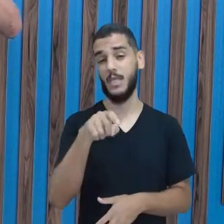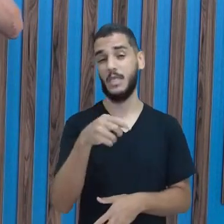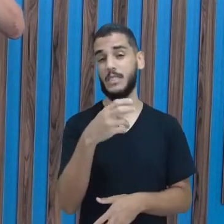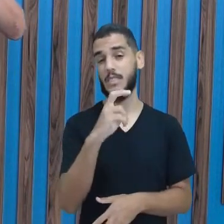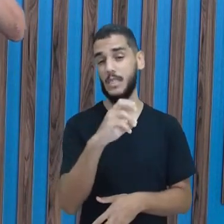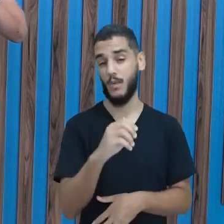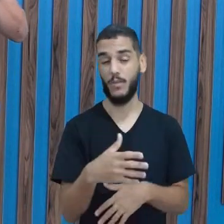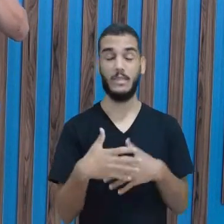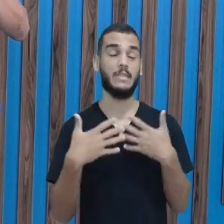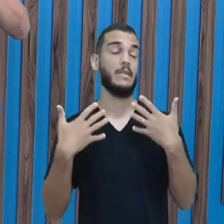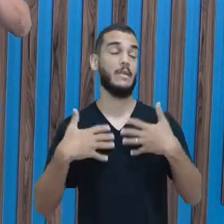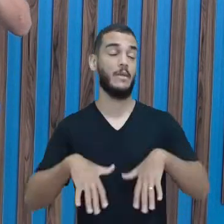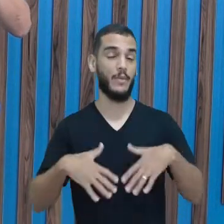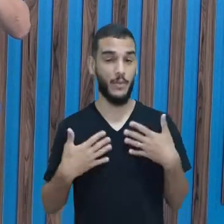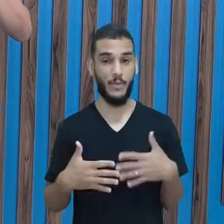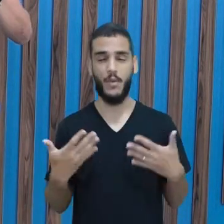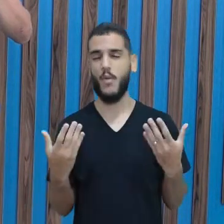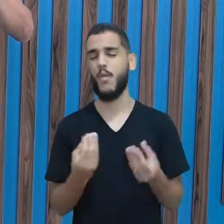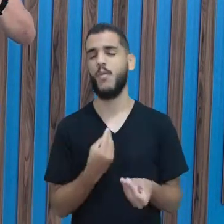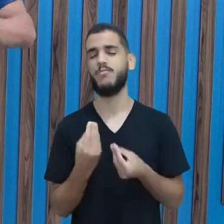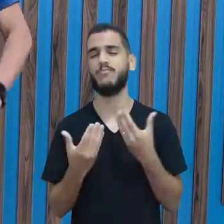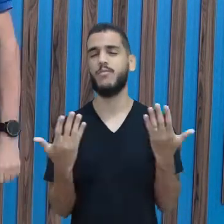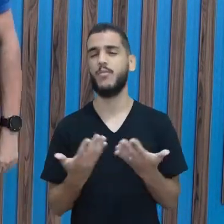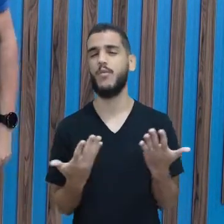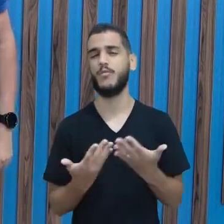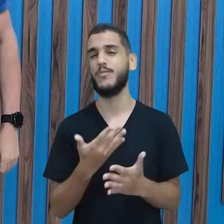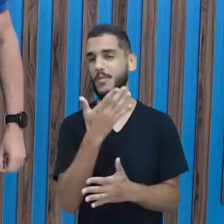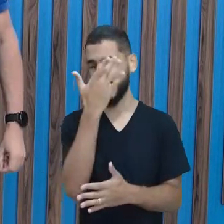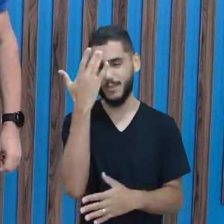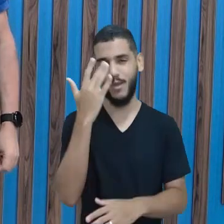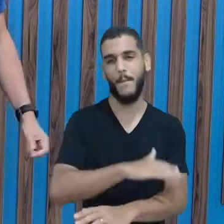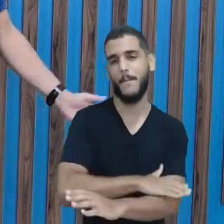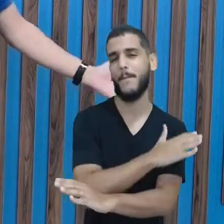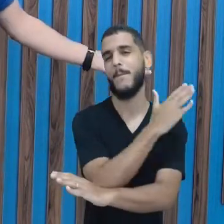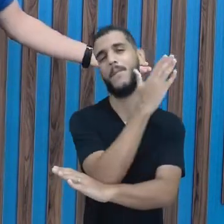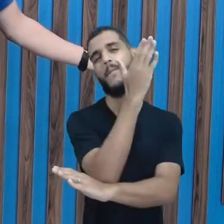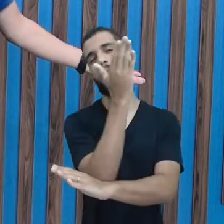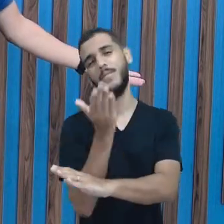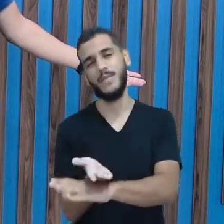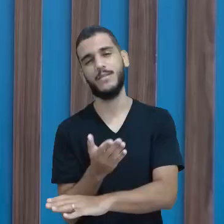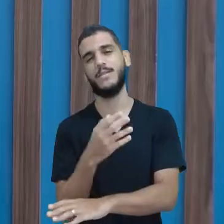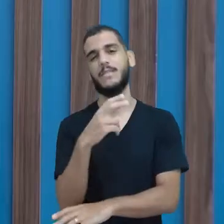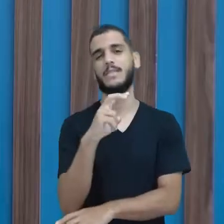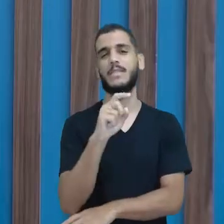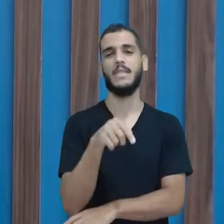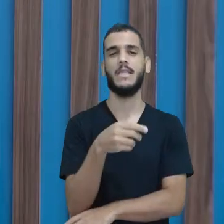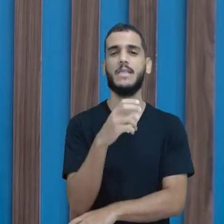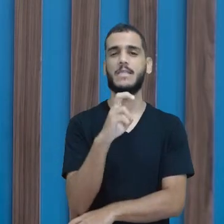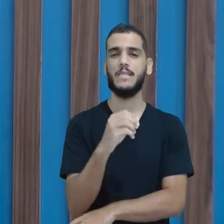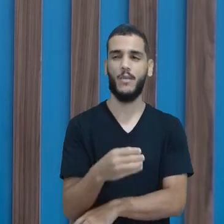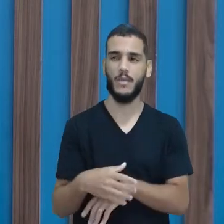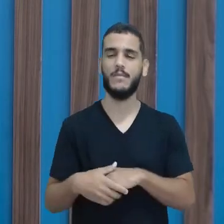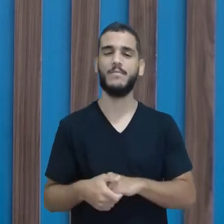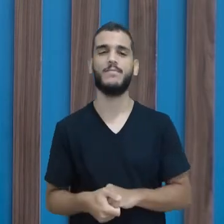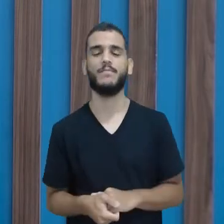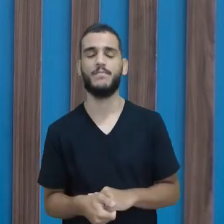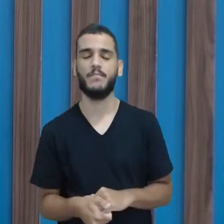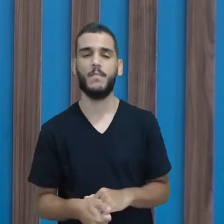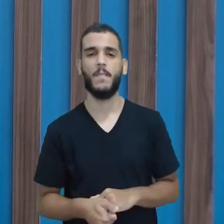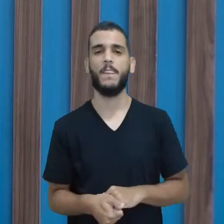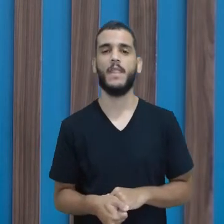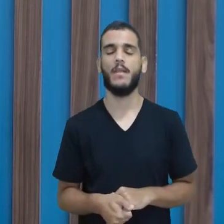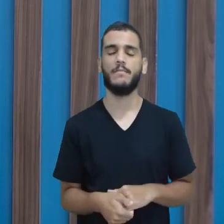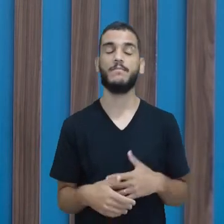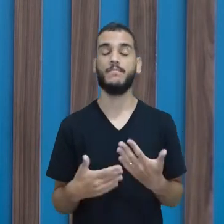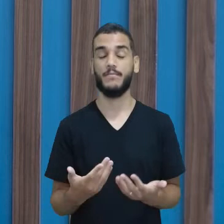hoje consegue passar um dia com 5,50? Não consegue. Né? Quanto é uma passagem de ônibus anel Tá 4 e alguma coisa? Tá